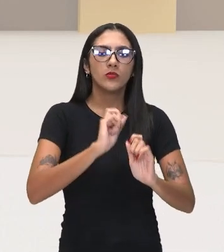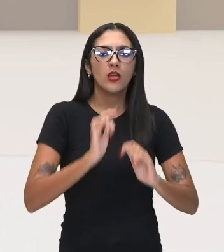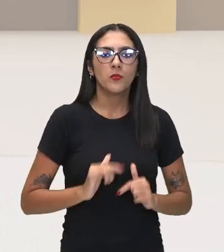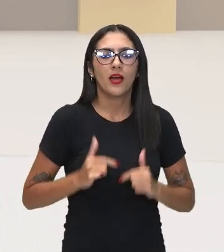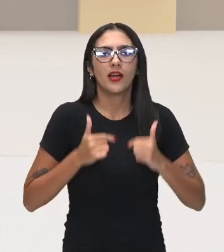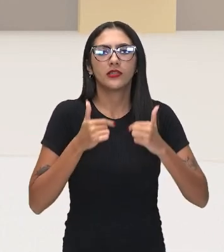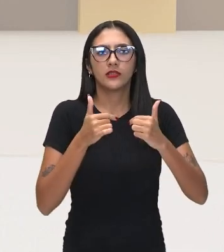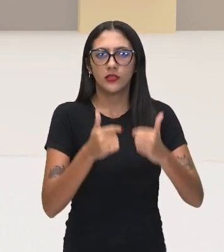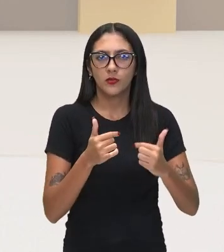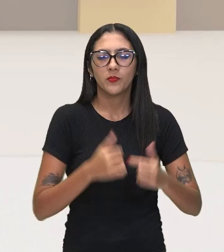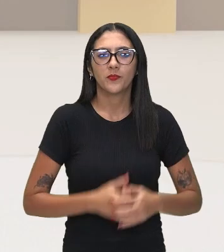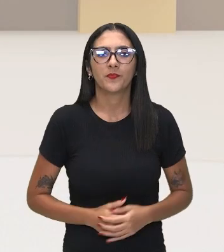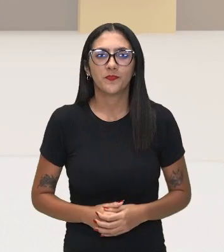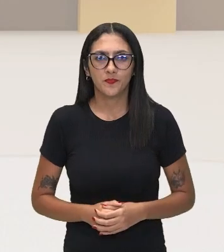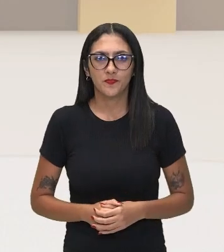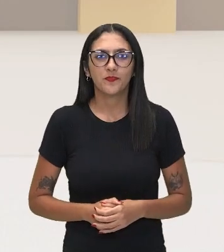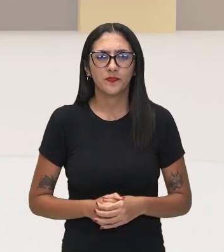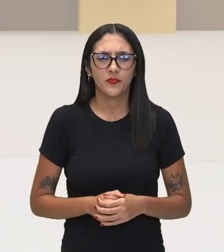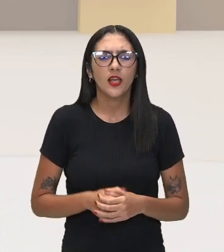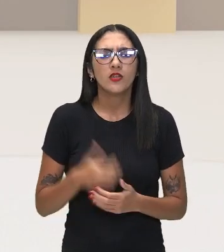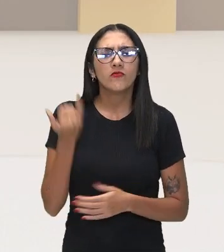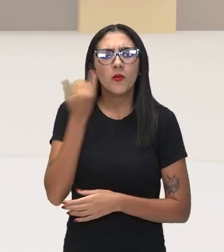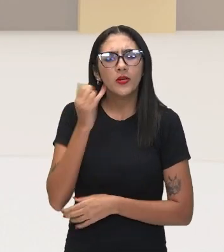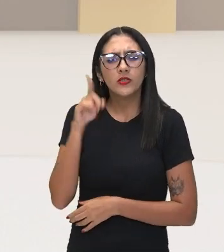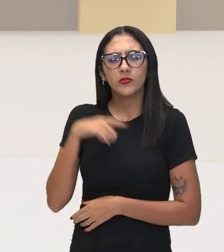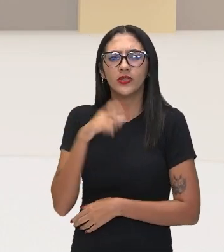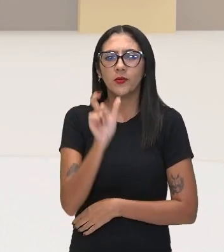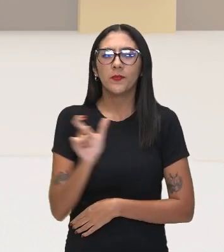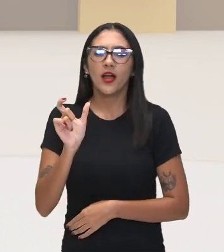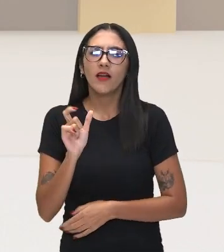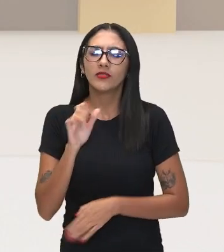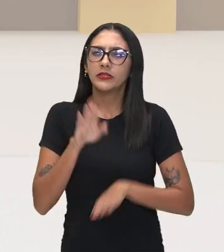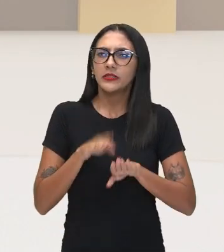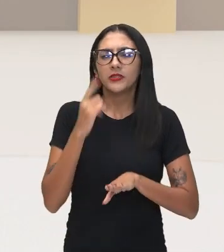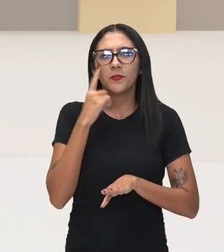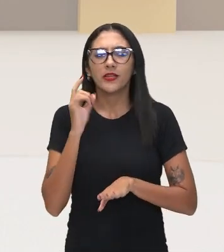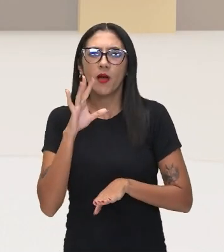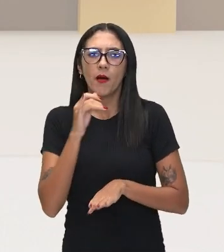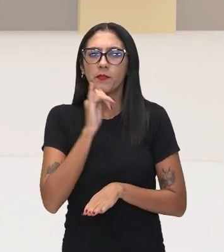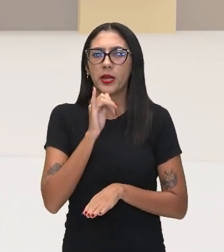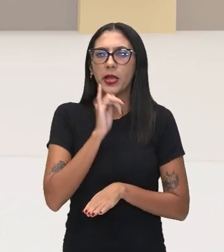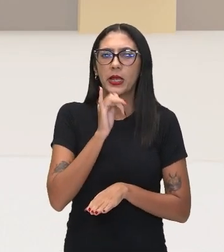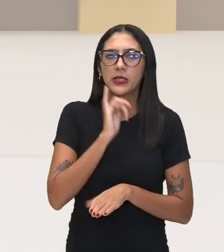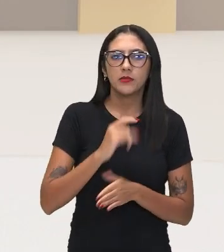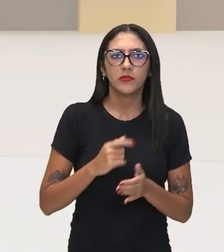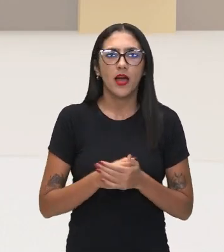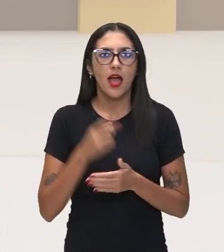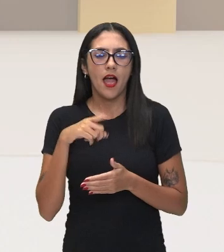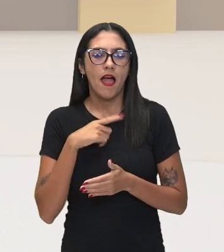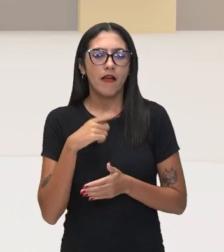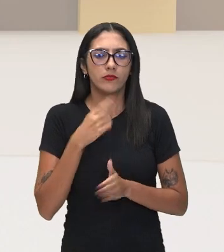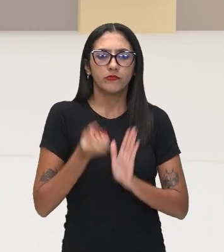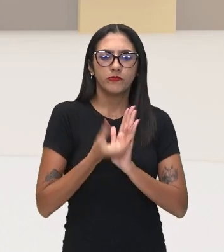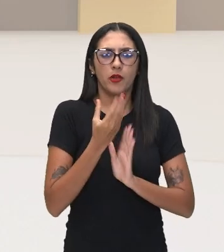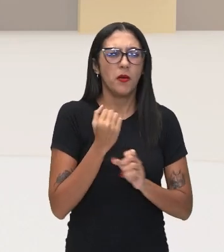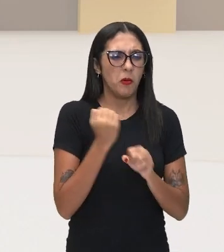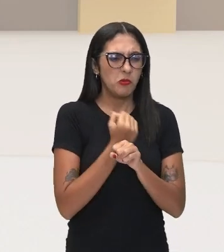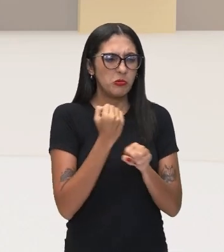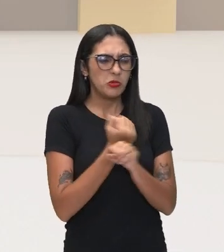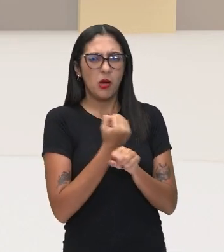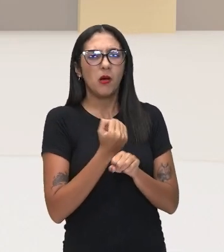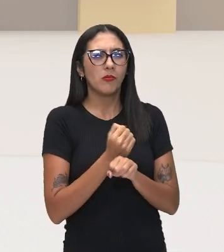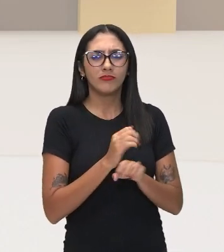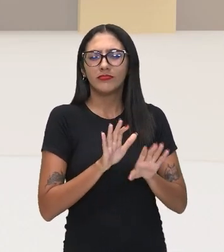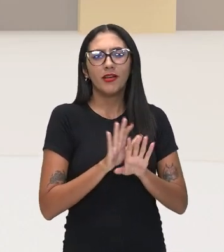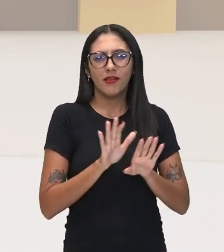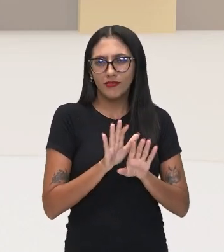empreendimentos. Muitas vezes a gente ouve essa palavra empreendimento, acha que é só construção, né? Fulano criou ali um empreendimento. Na verdade, tudo que